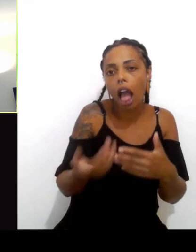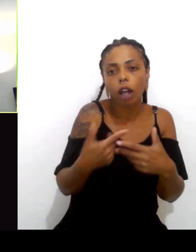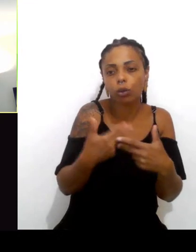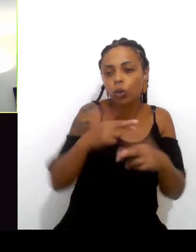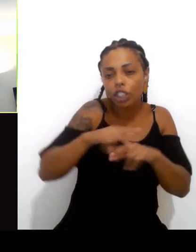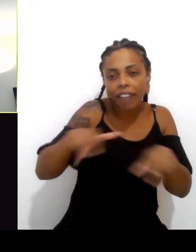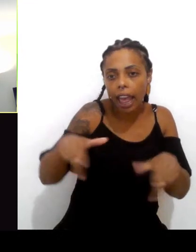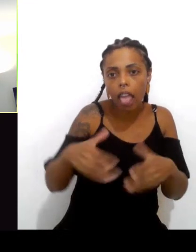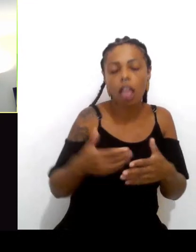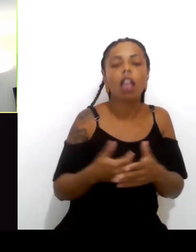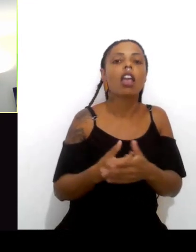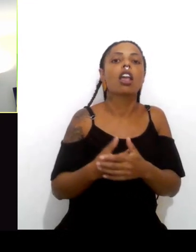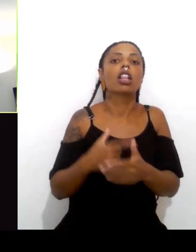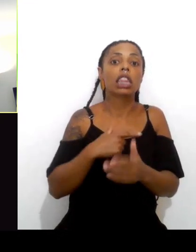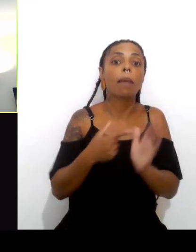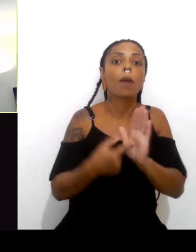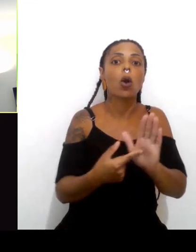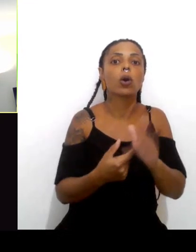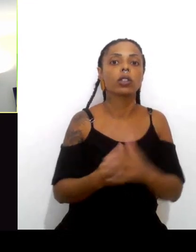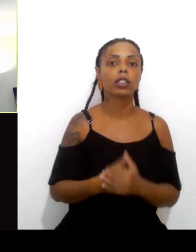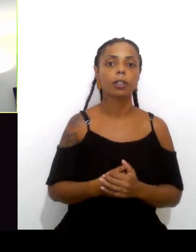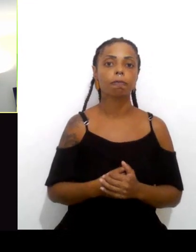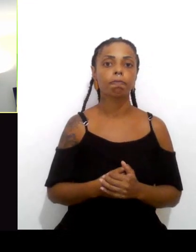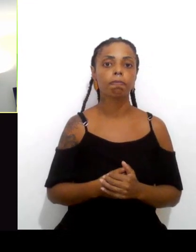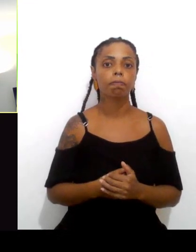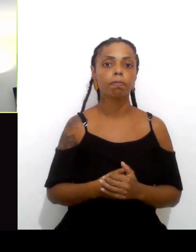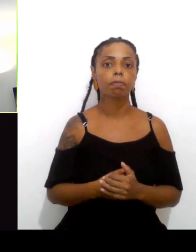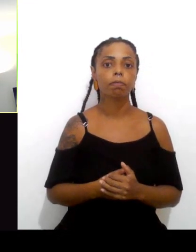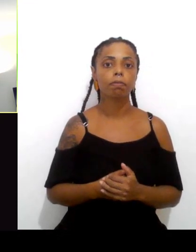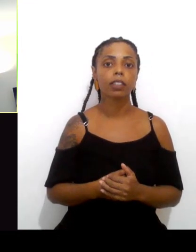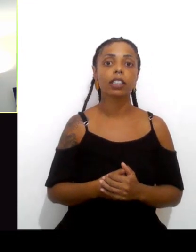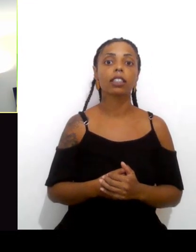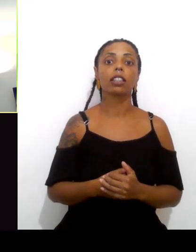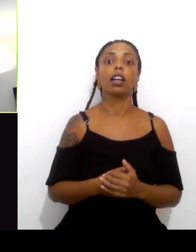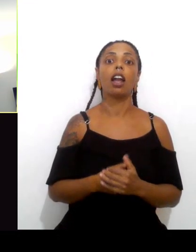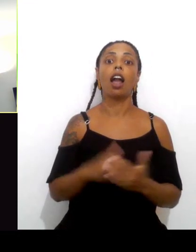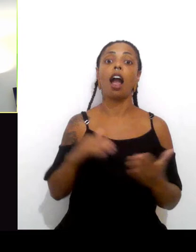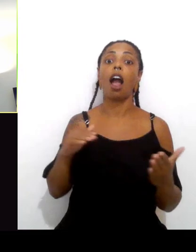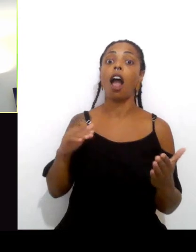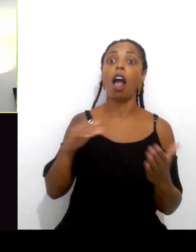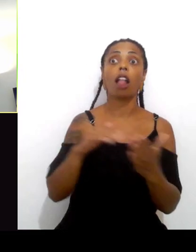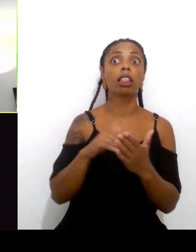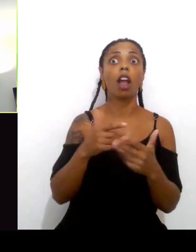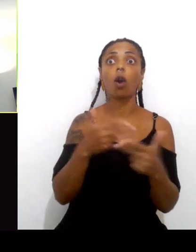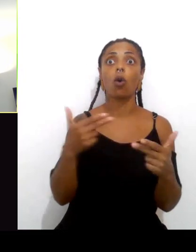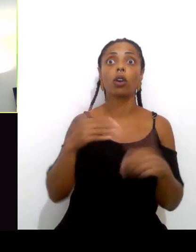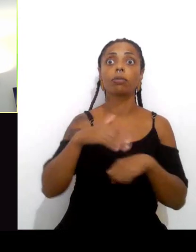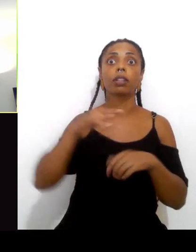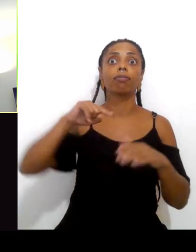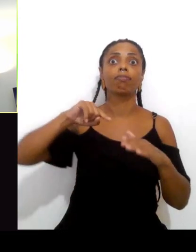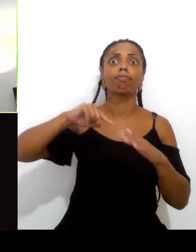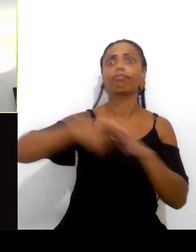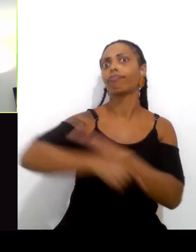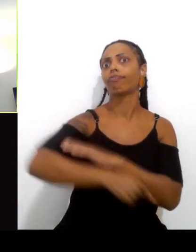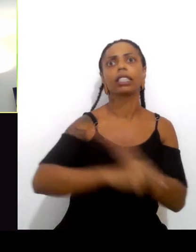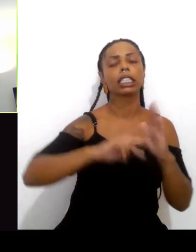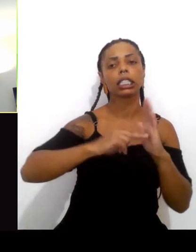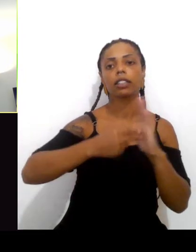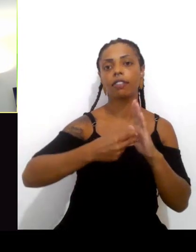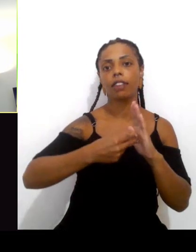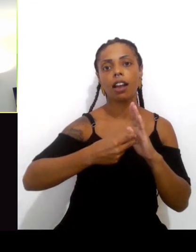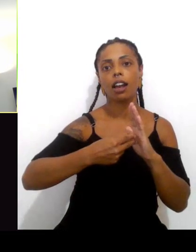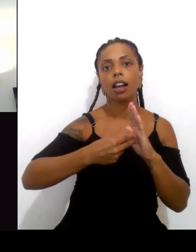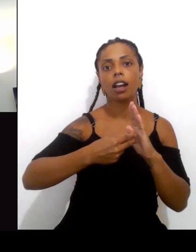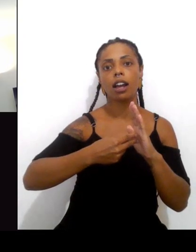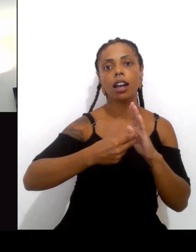e chegando também a área mais amplas de significado né Eu acho